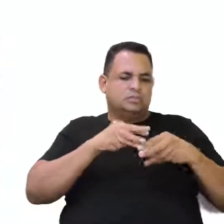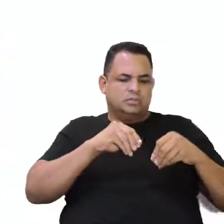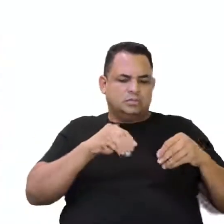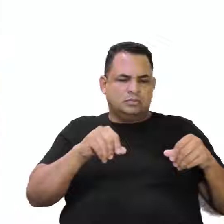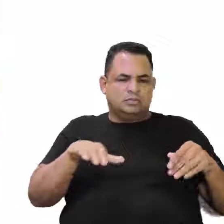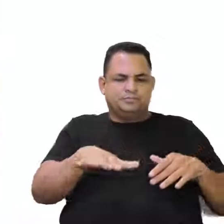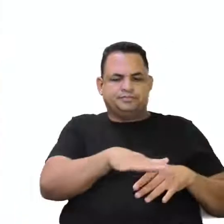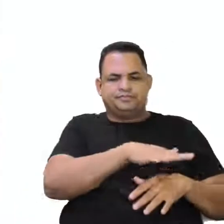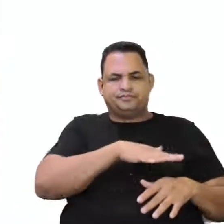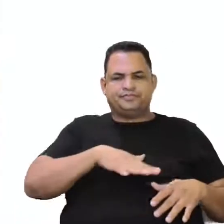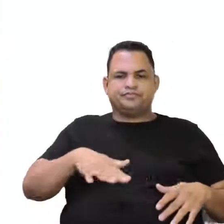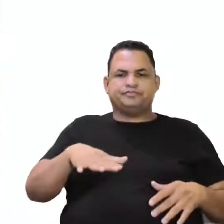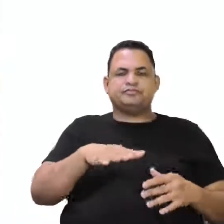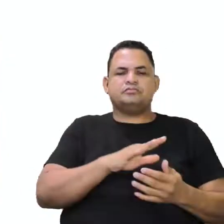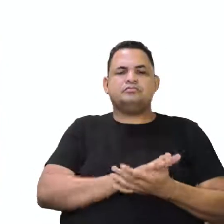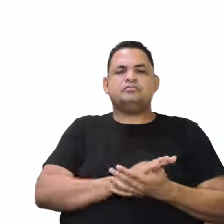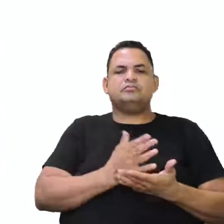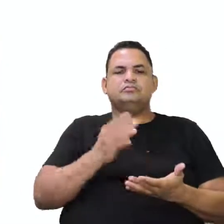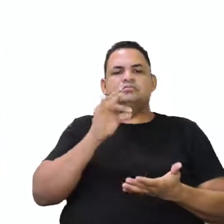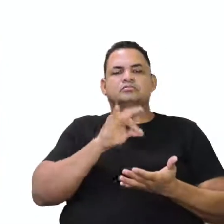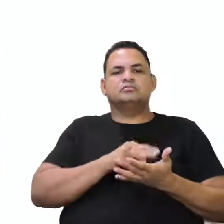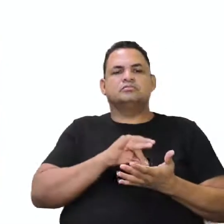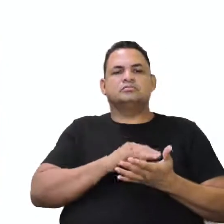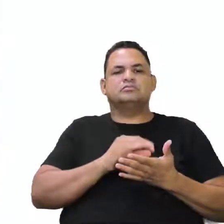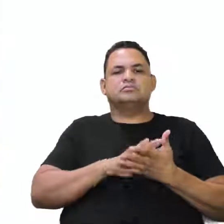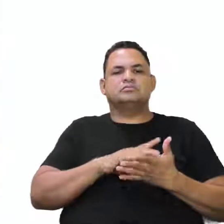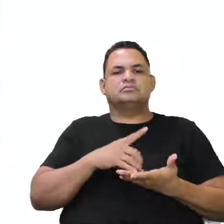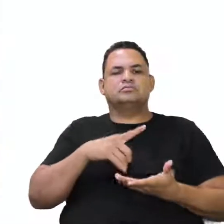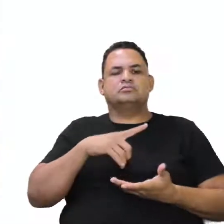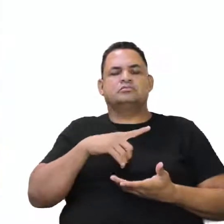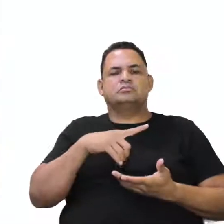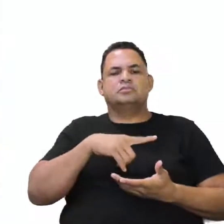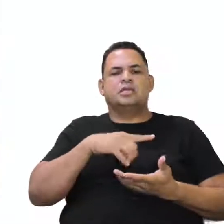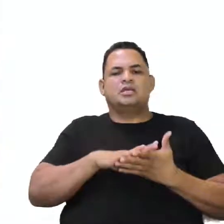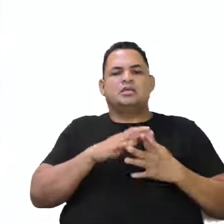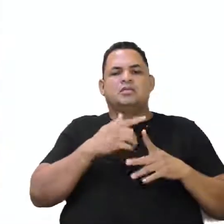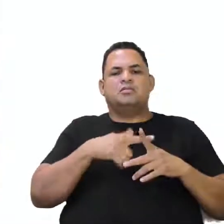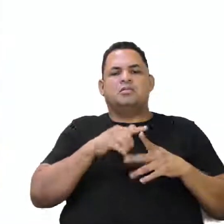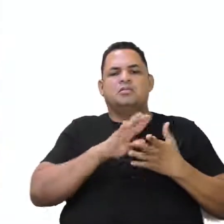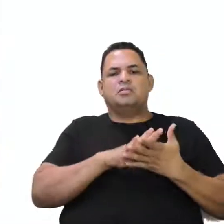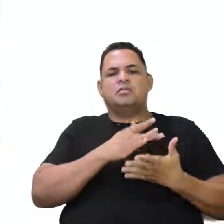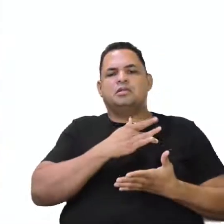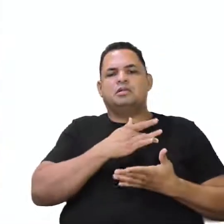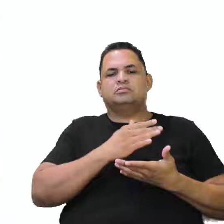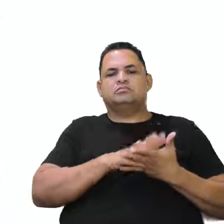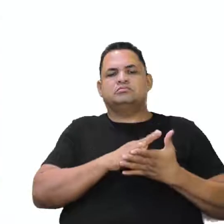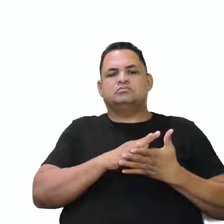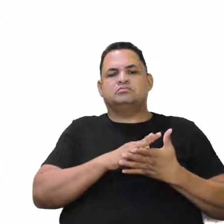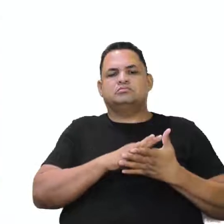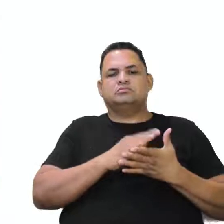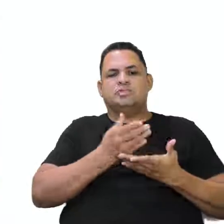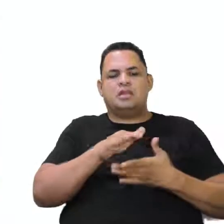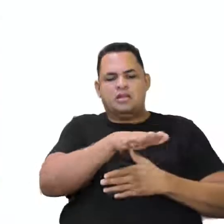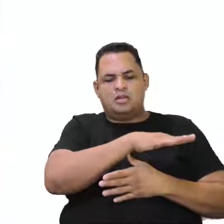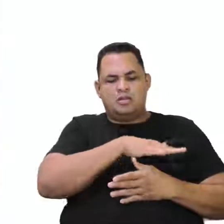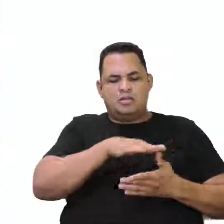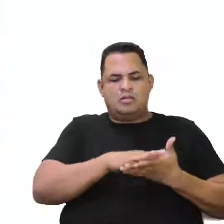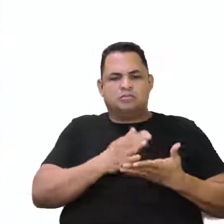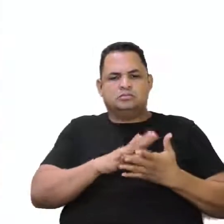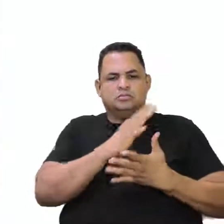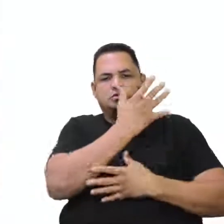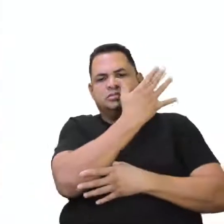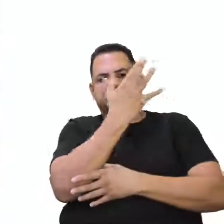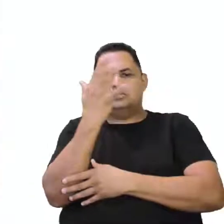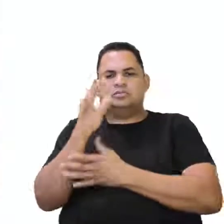tá? E aí vai realmente prejudicar os micro-organismos que dão a qualidade daquele solo, e então a vegetação vai ser prejudicada e